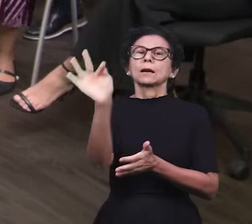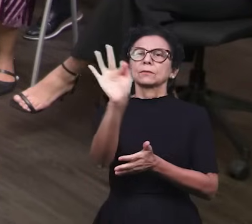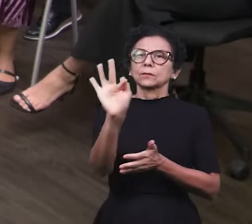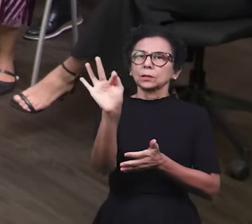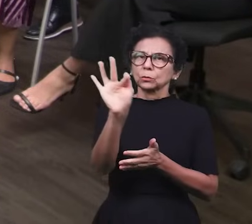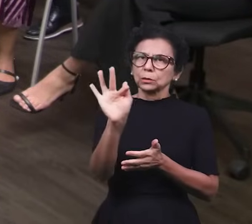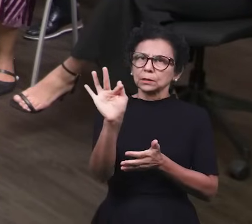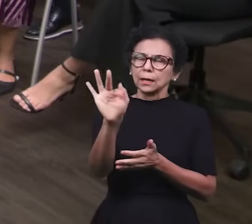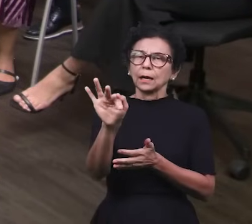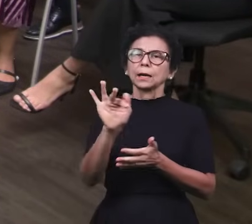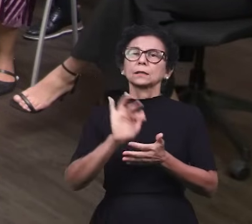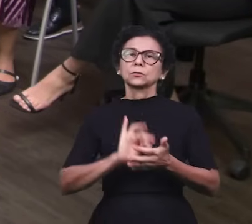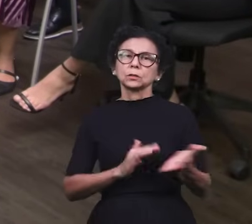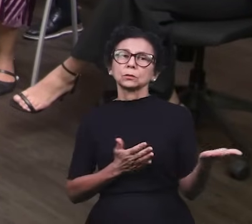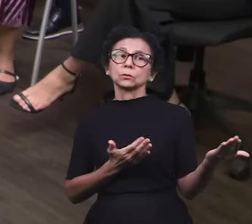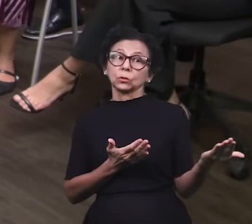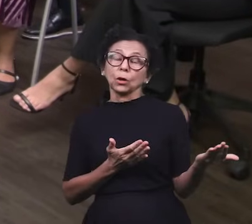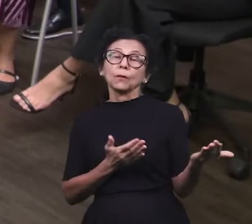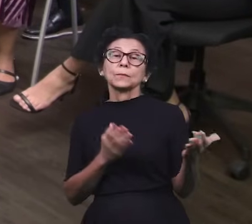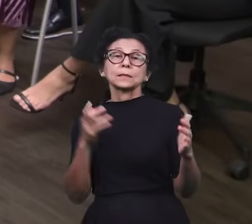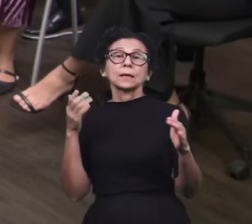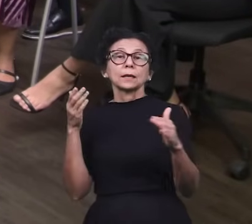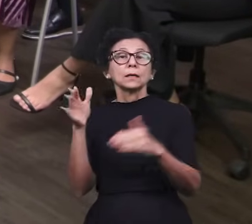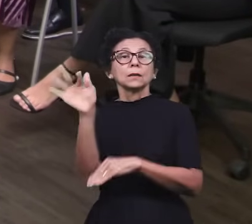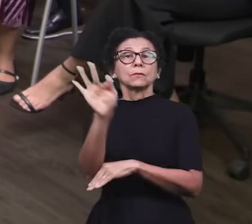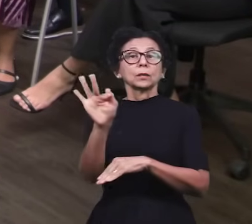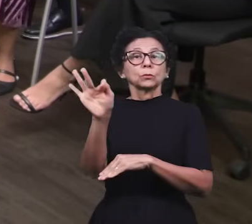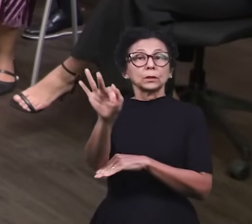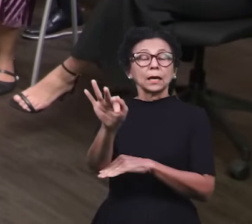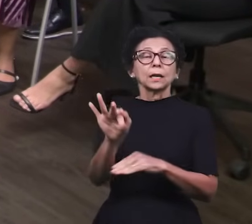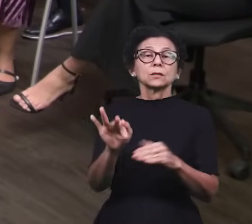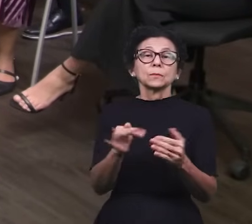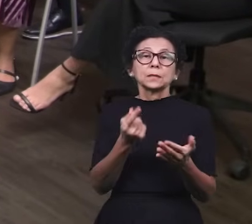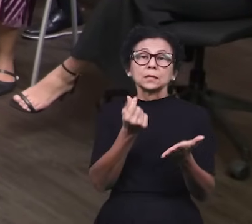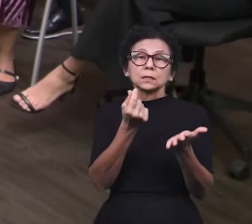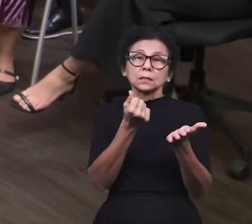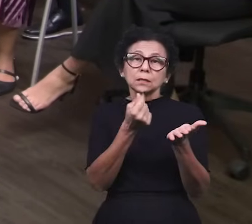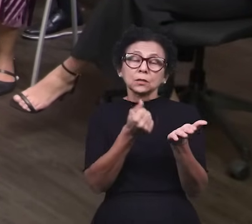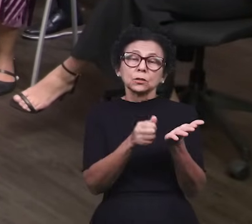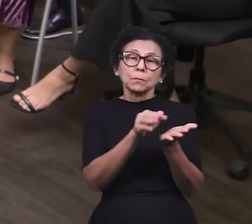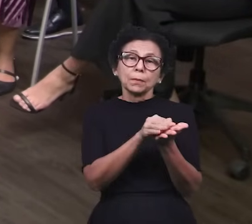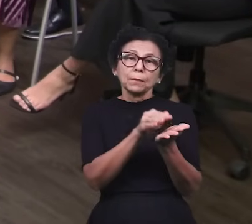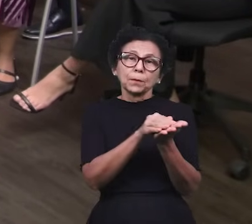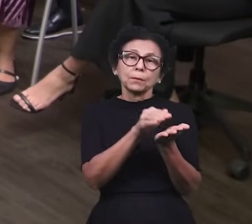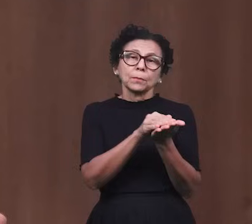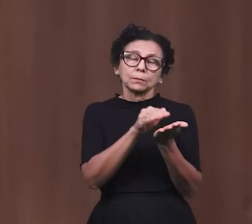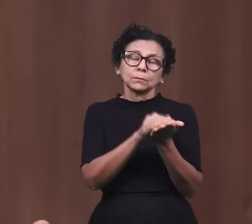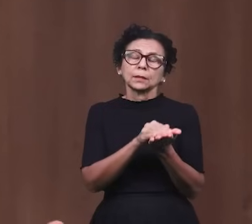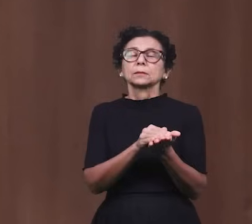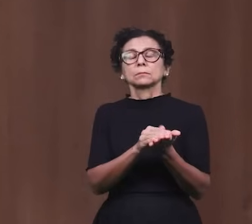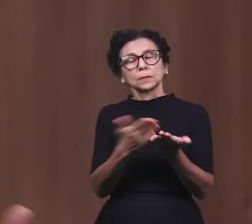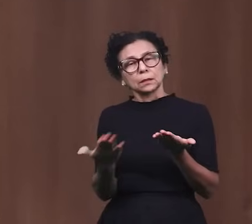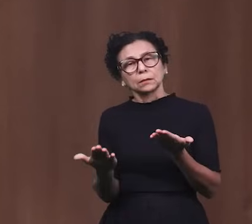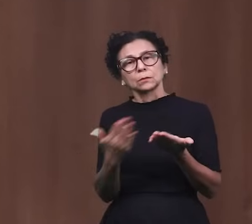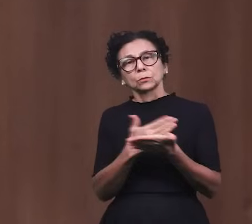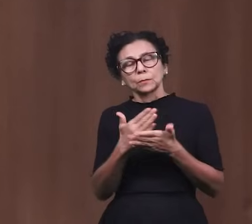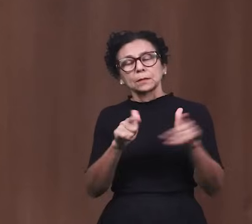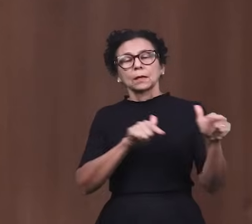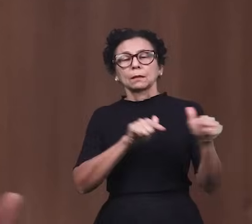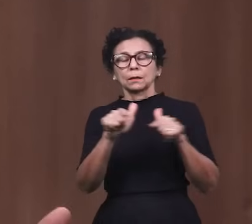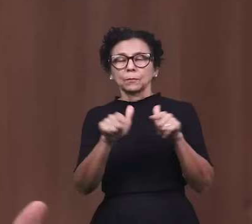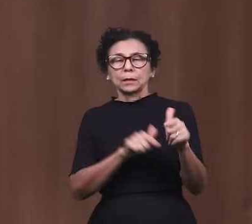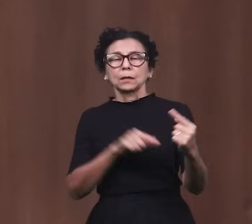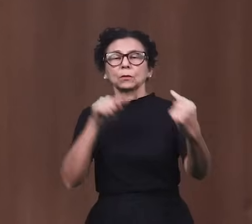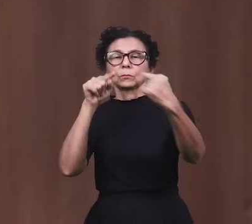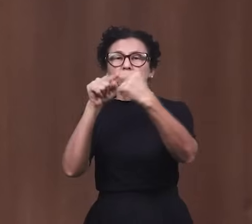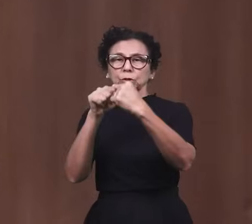já querem, são jovens ainda, mas já querem entrar na faculdade, às vezes vão ter que juntar algum dinheiro para começar a pagar, vão ter que trabalhar, também pode ser um objetivo